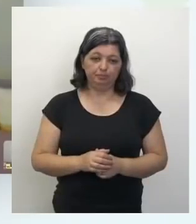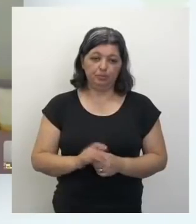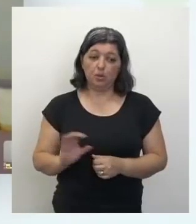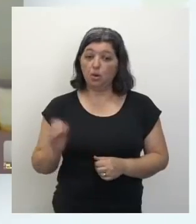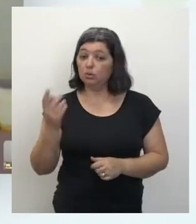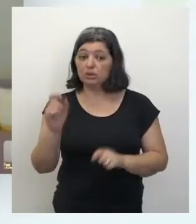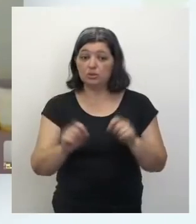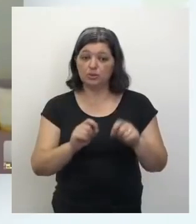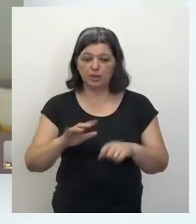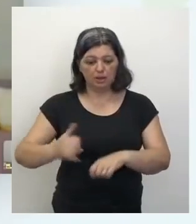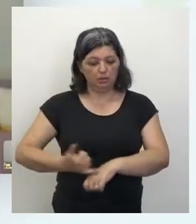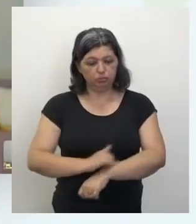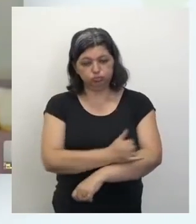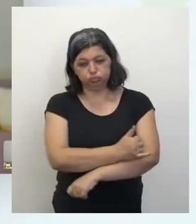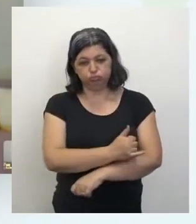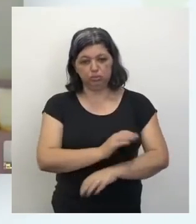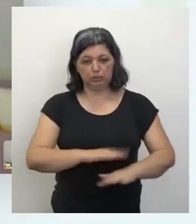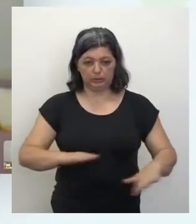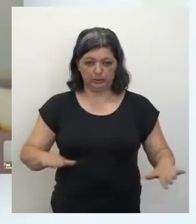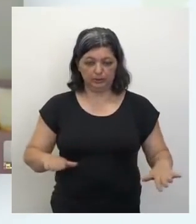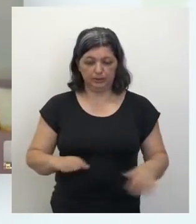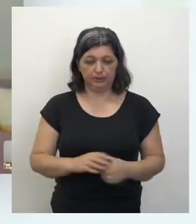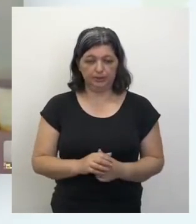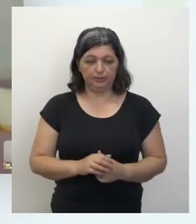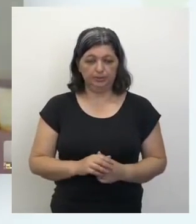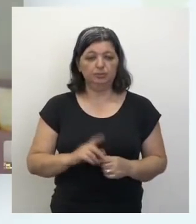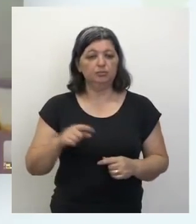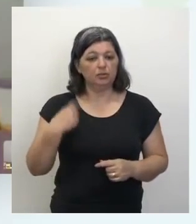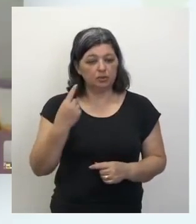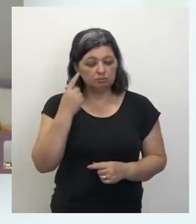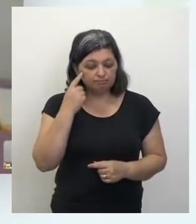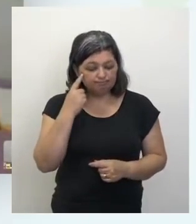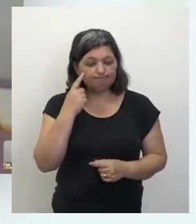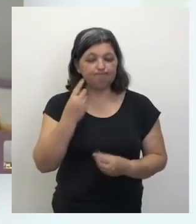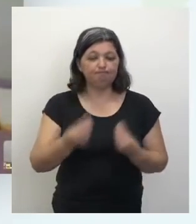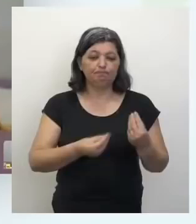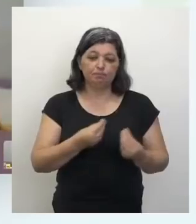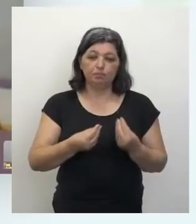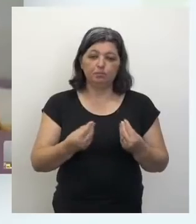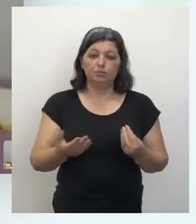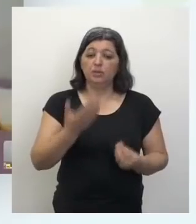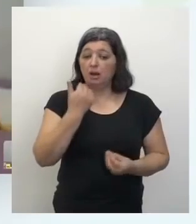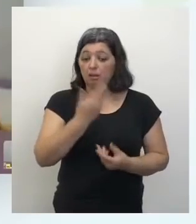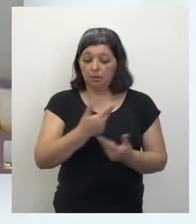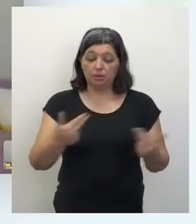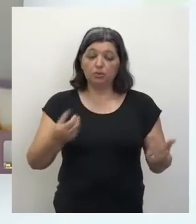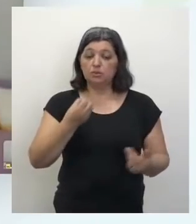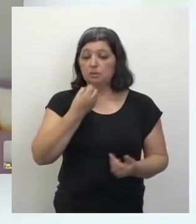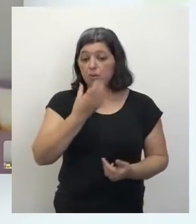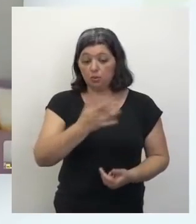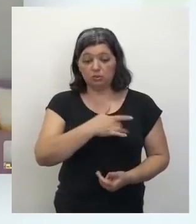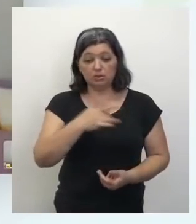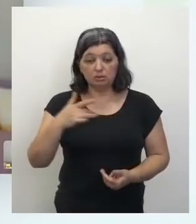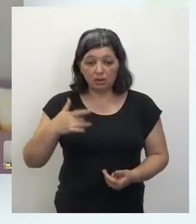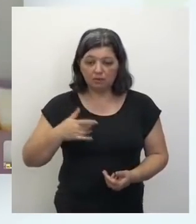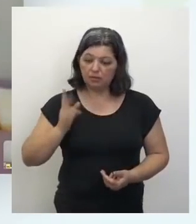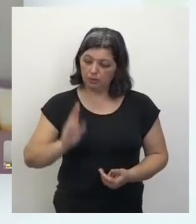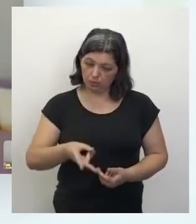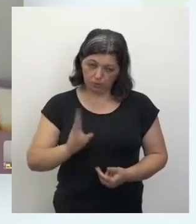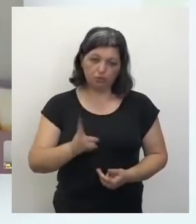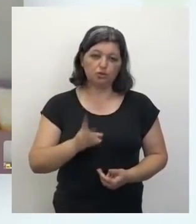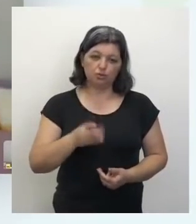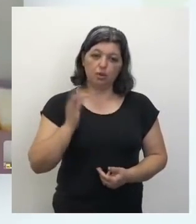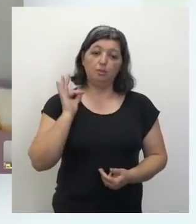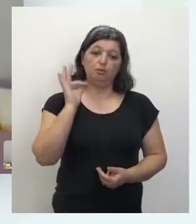infantil, né? Mas a gente tem que aproveitar esse momento para rever os nossos hábitos alimentares e cultivar essa alimentação saudável